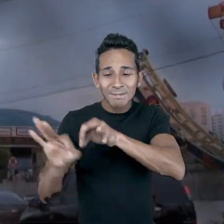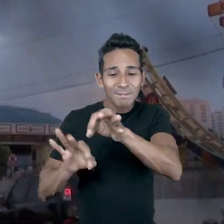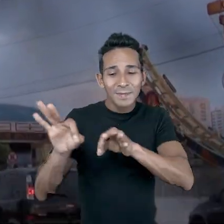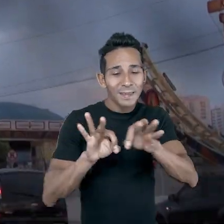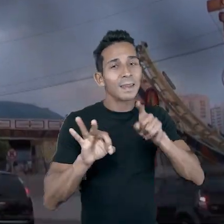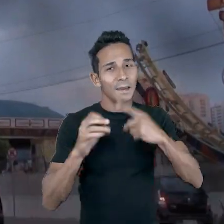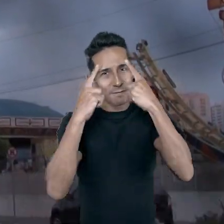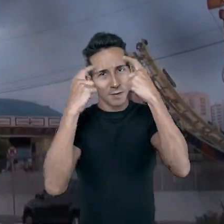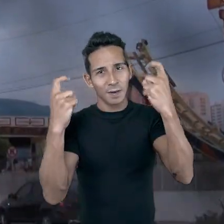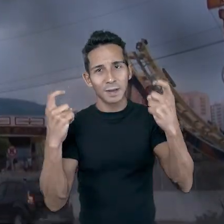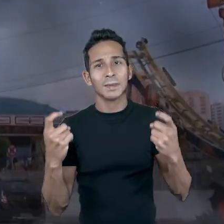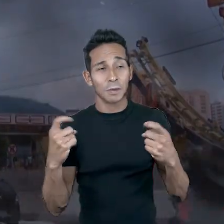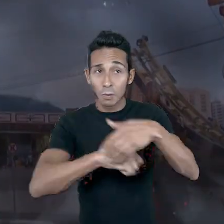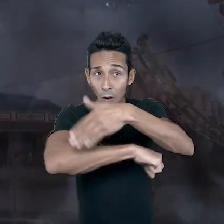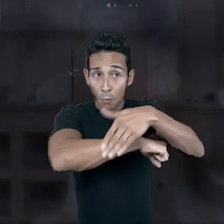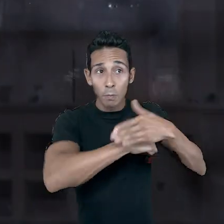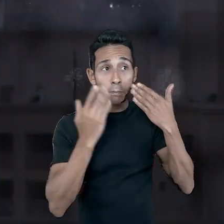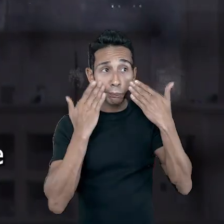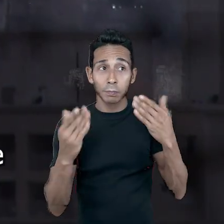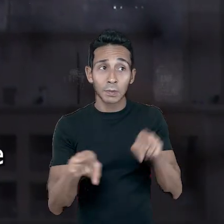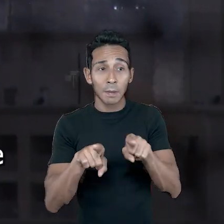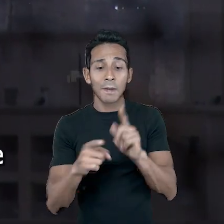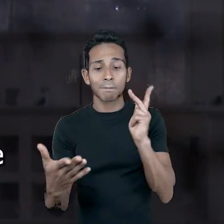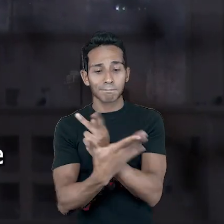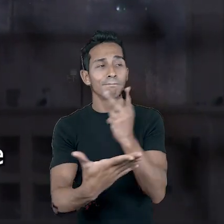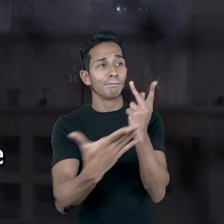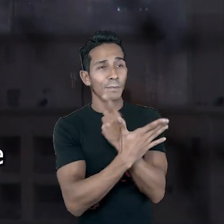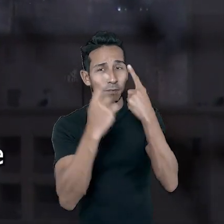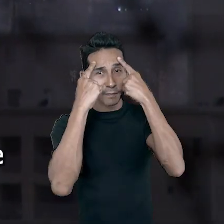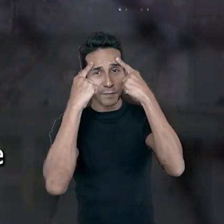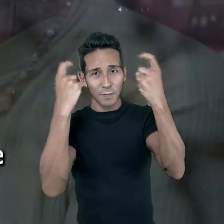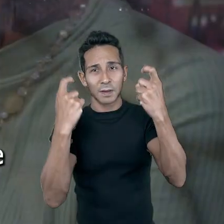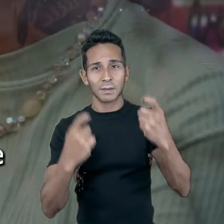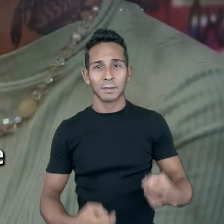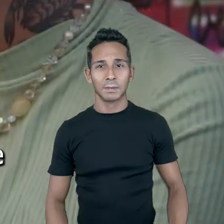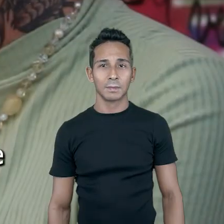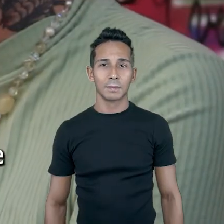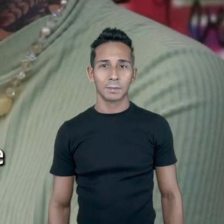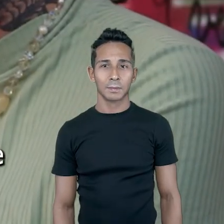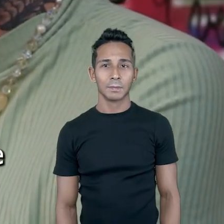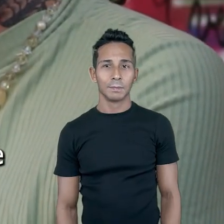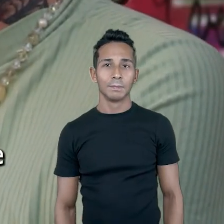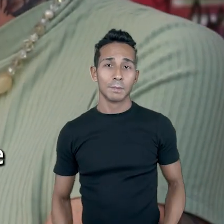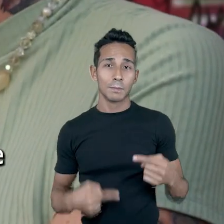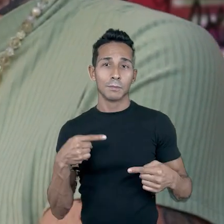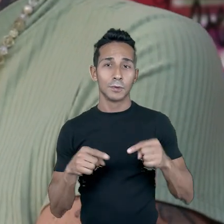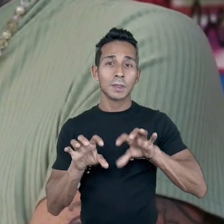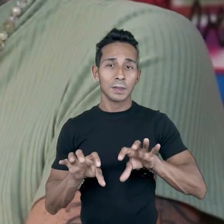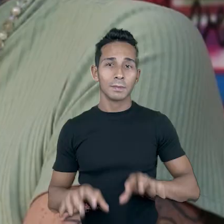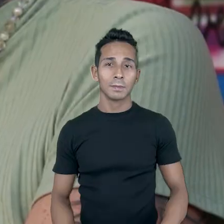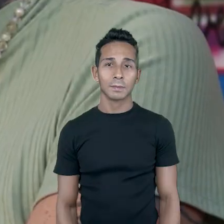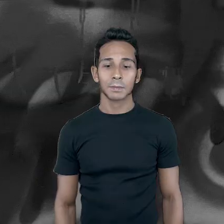própria política e na essência e na estrutura da cidade, isso vai acontecer nas ruas também. Porque as ruas são um espelho de tudo